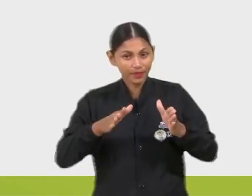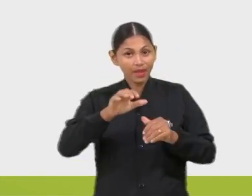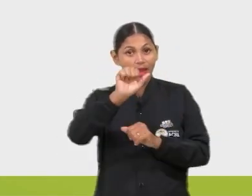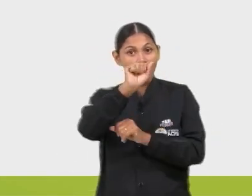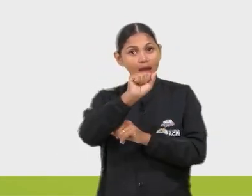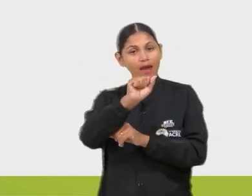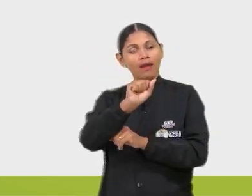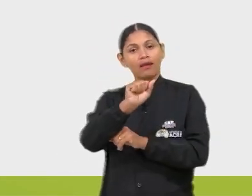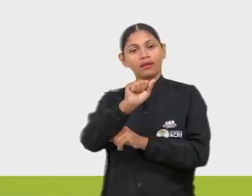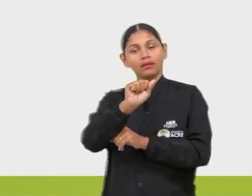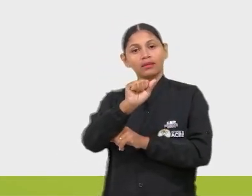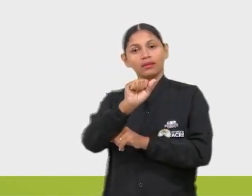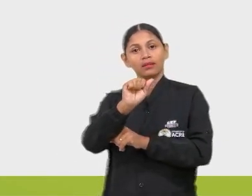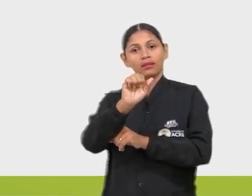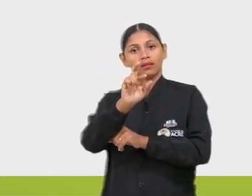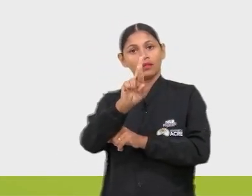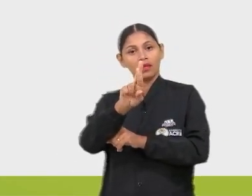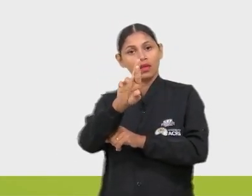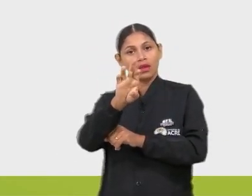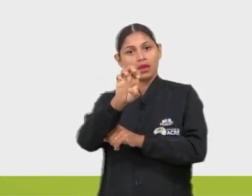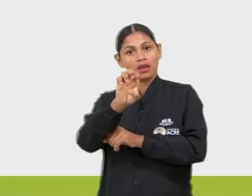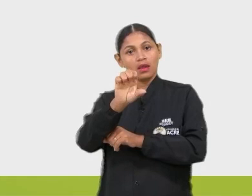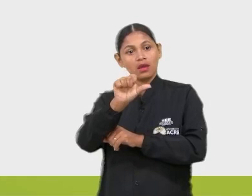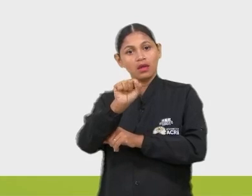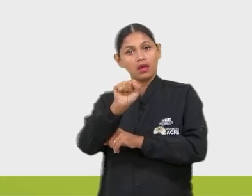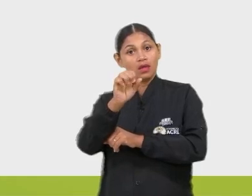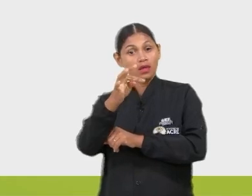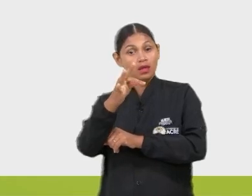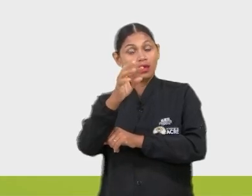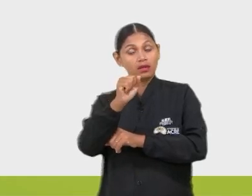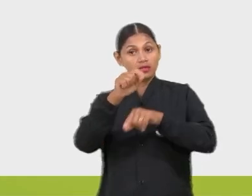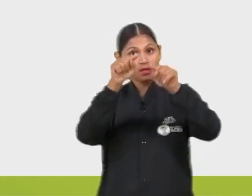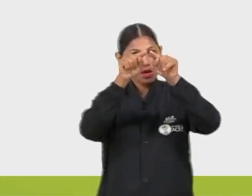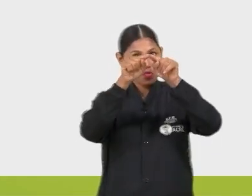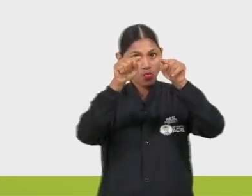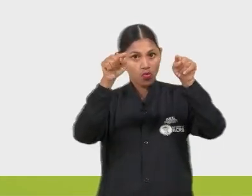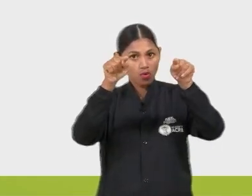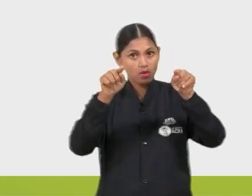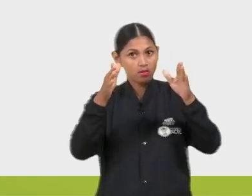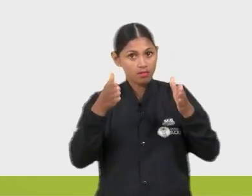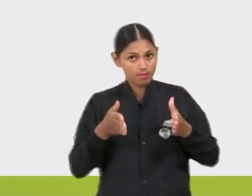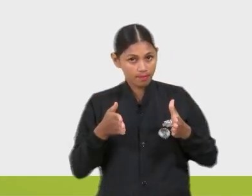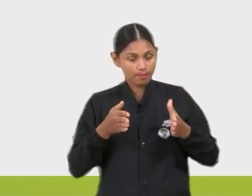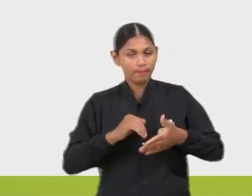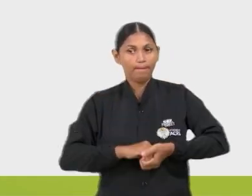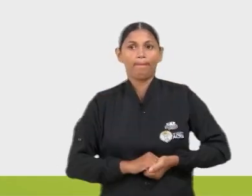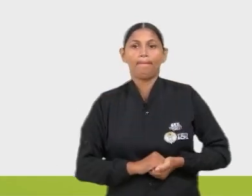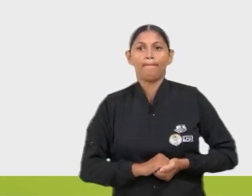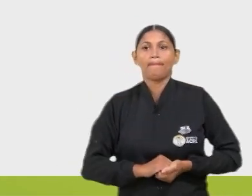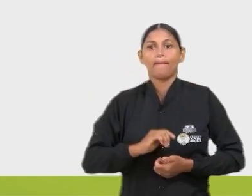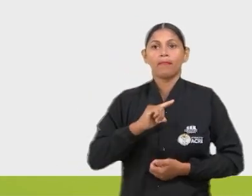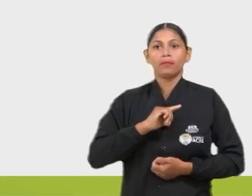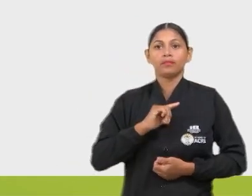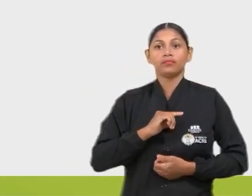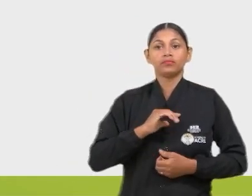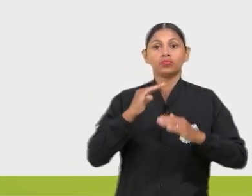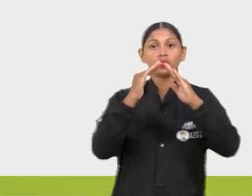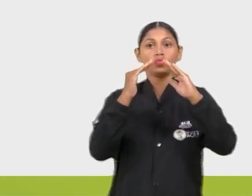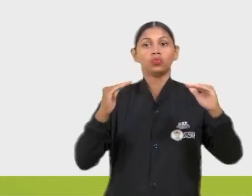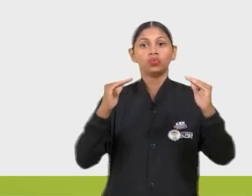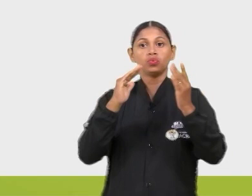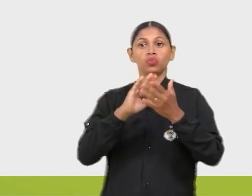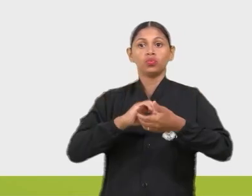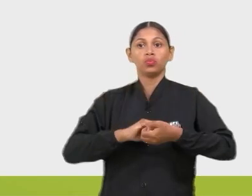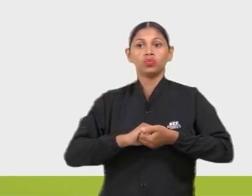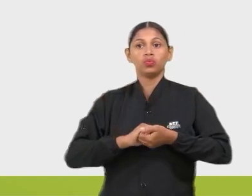dela. Primeira montagem da base, né? Você faz as ligações em relação ao vértice aqui, ó. E você vai ter a montagem de uma pirâmide de base, pode